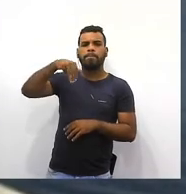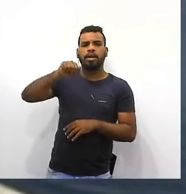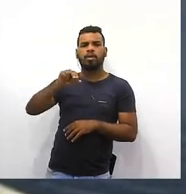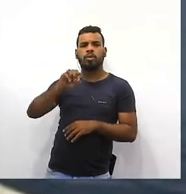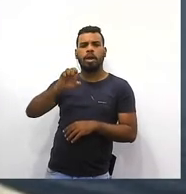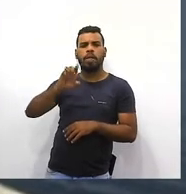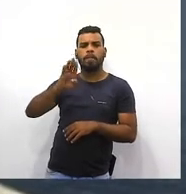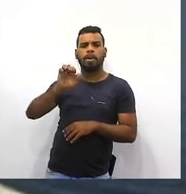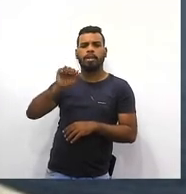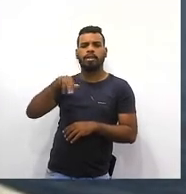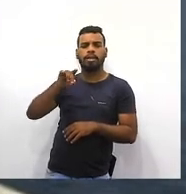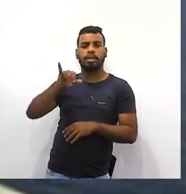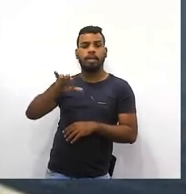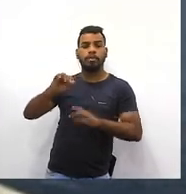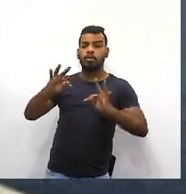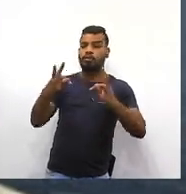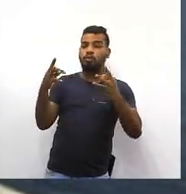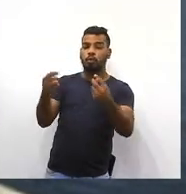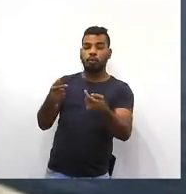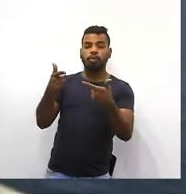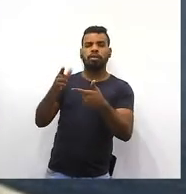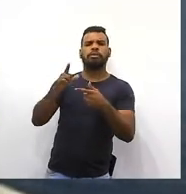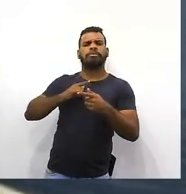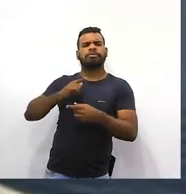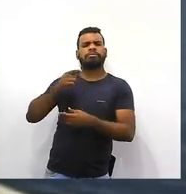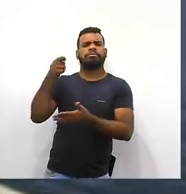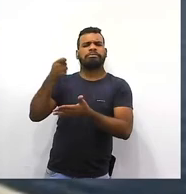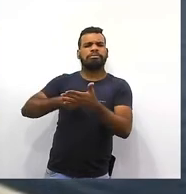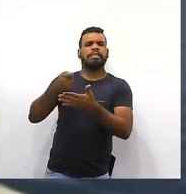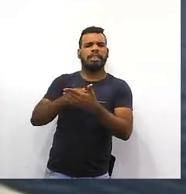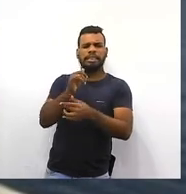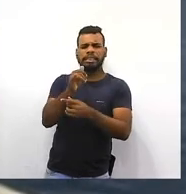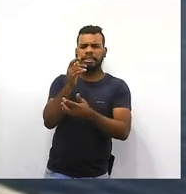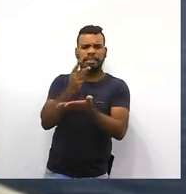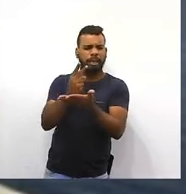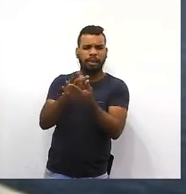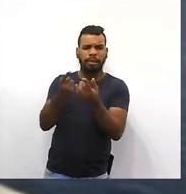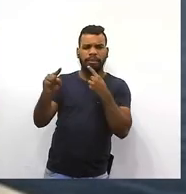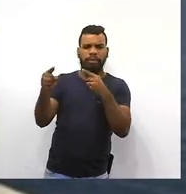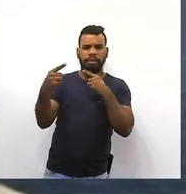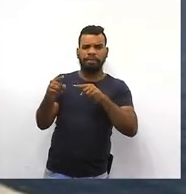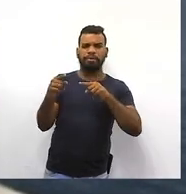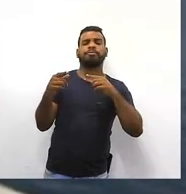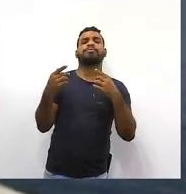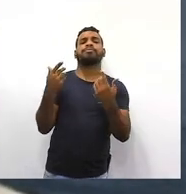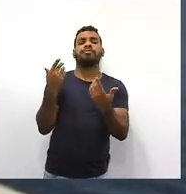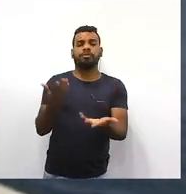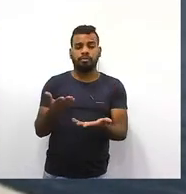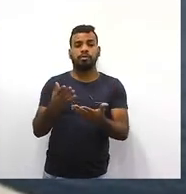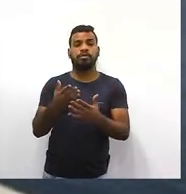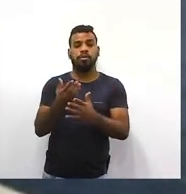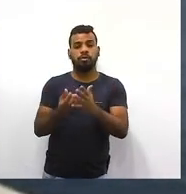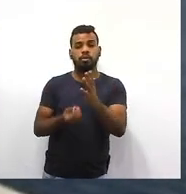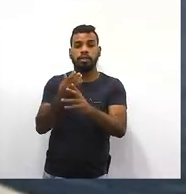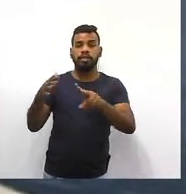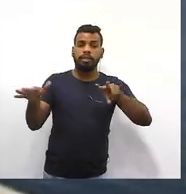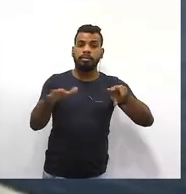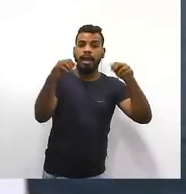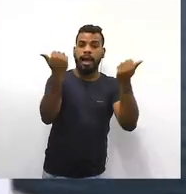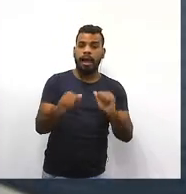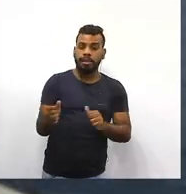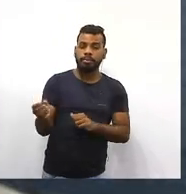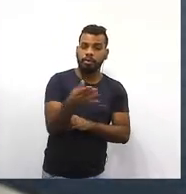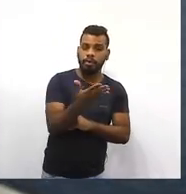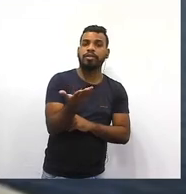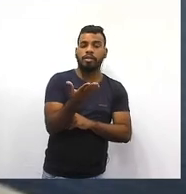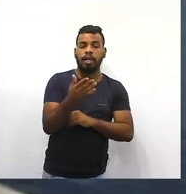aquela repercussão, né, é bastante crítica, né, que foi gerada pela Semana de Arte Moderna, a Semana